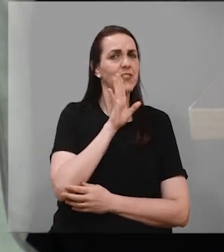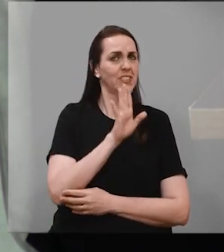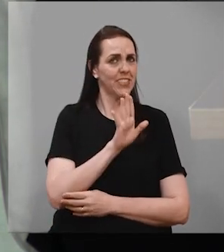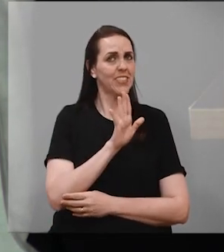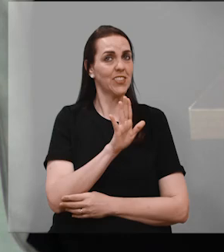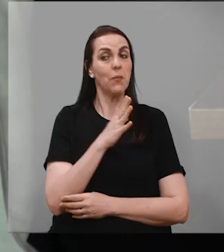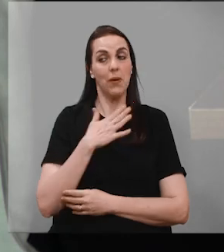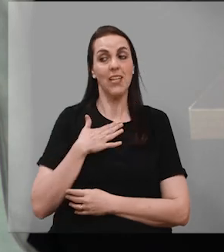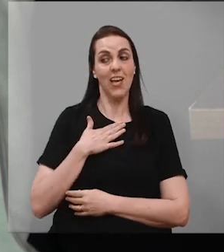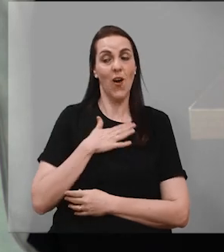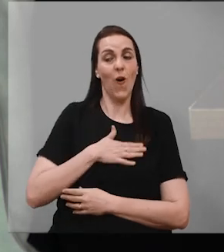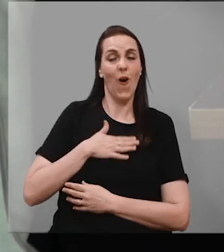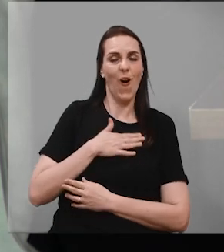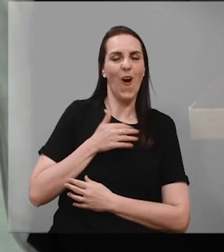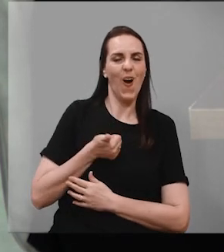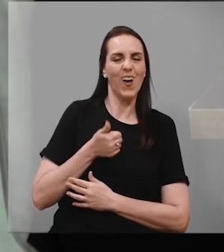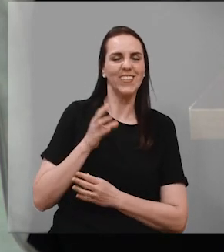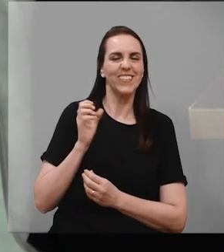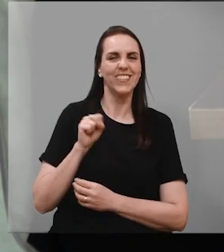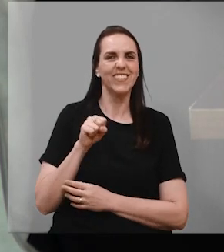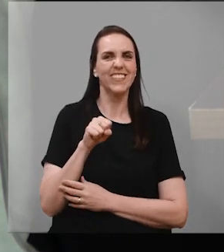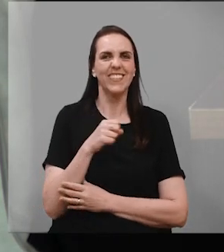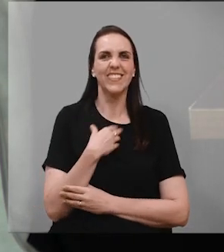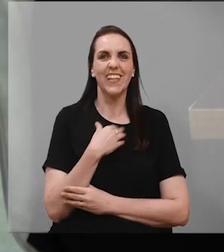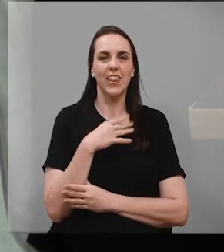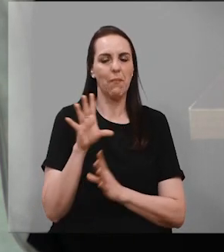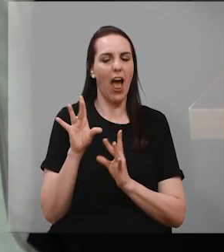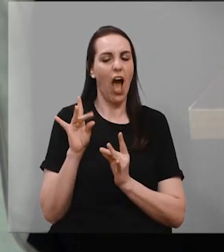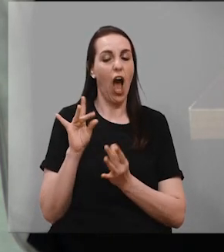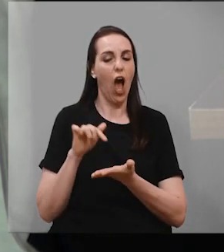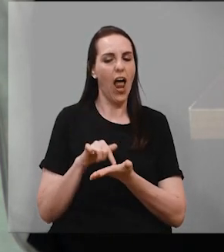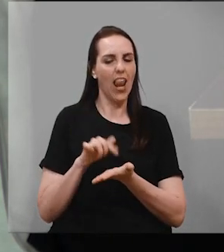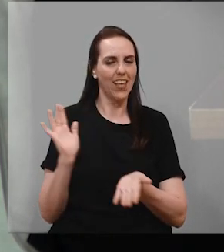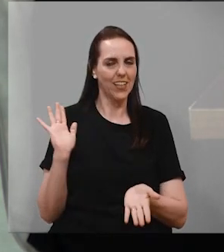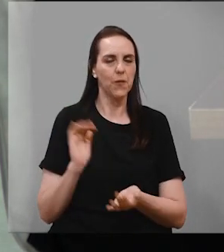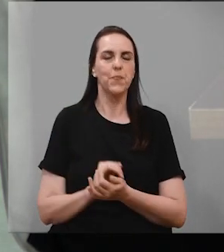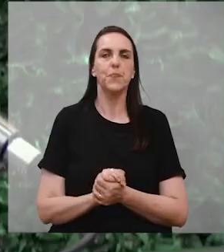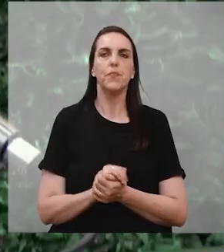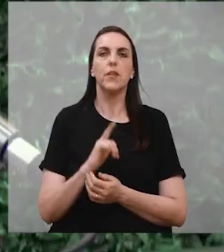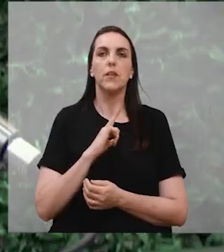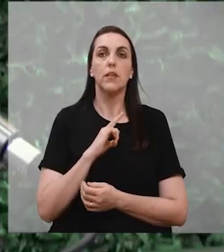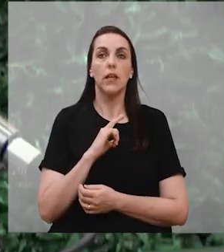né? Mas eu gosto bastante. Eu tenho a minha colinha aqui, ó.